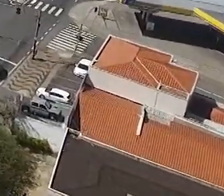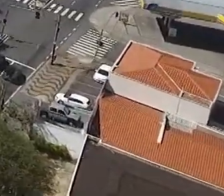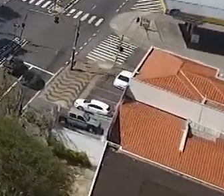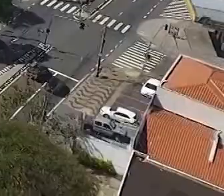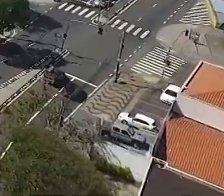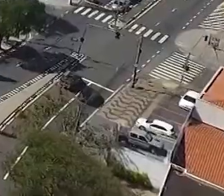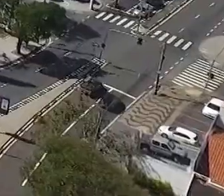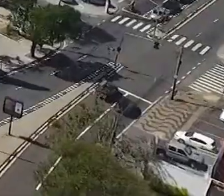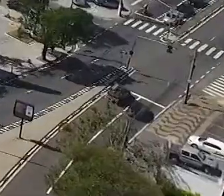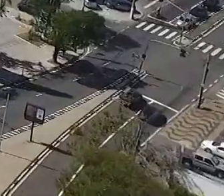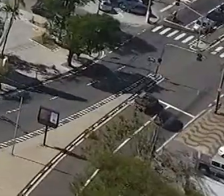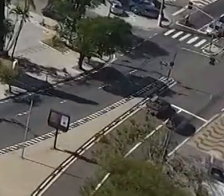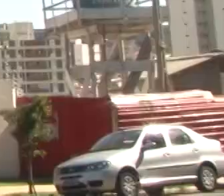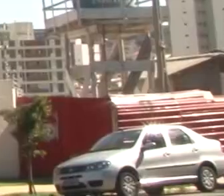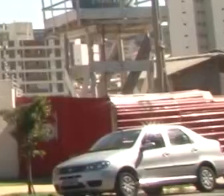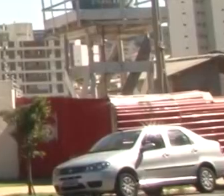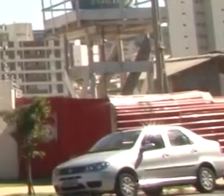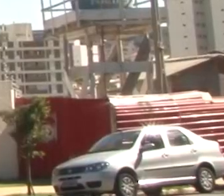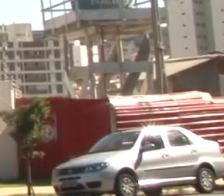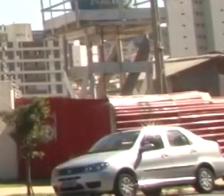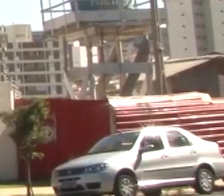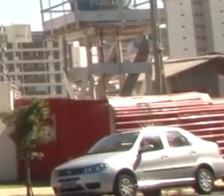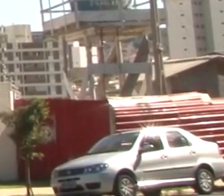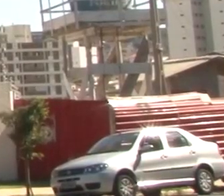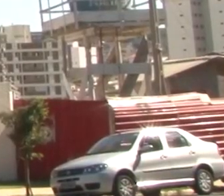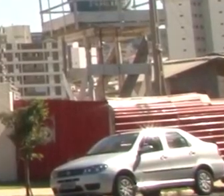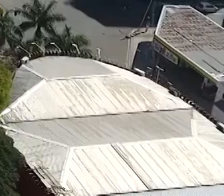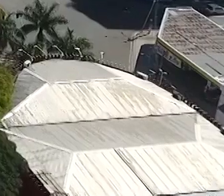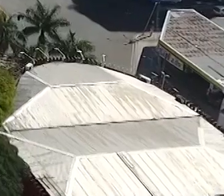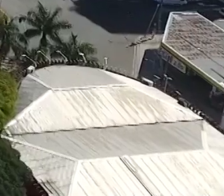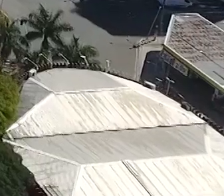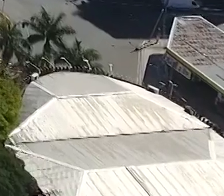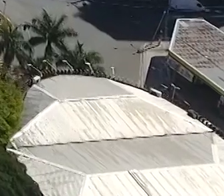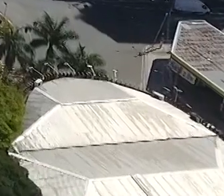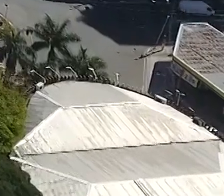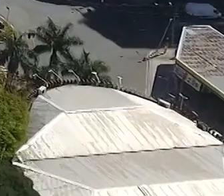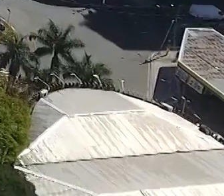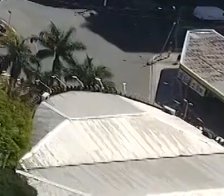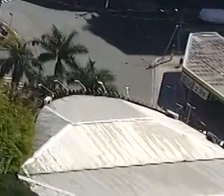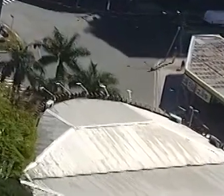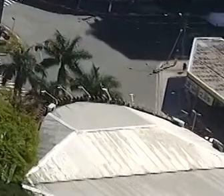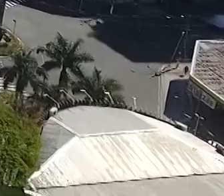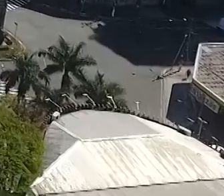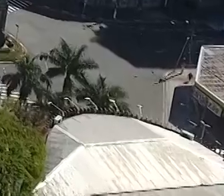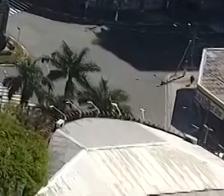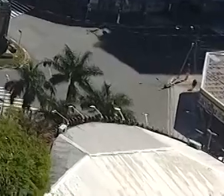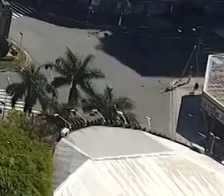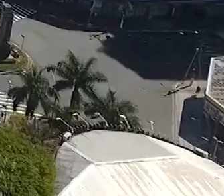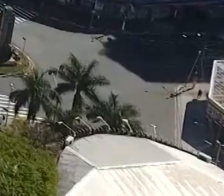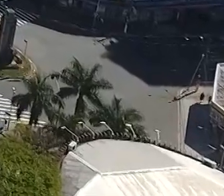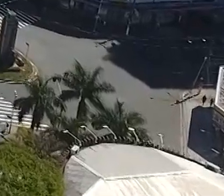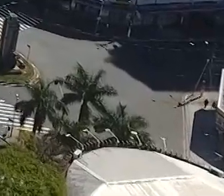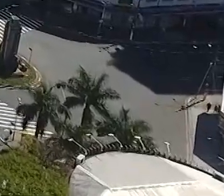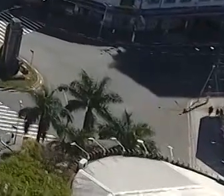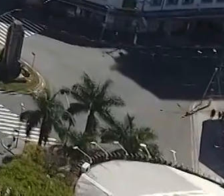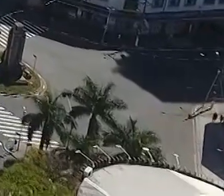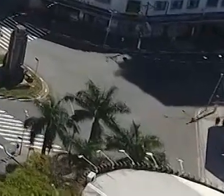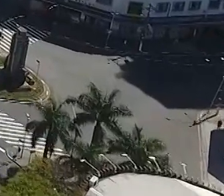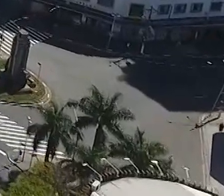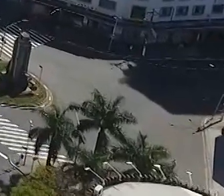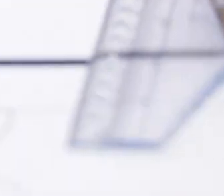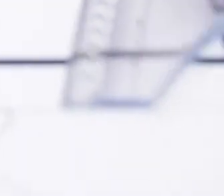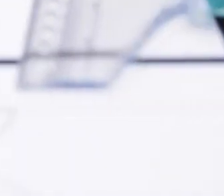um problema mais sério de desrespeito em obra e acabou que deu muito certo e a gente toca